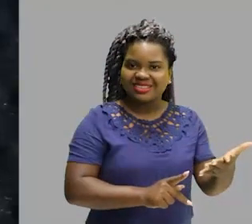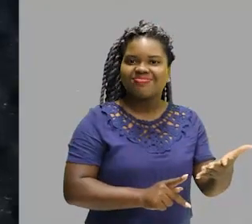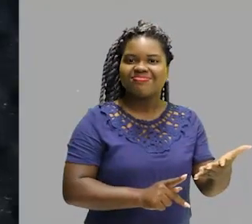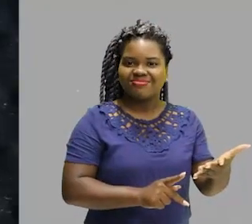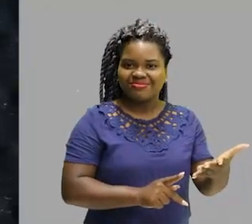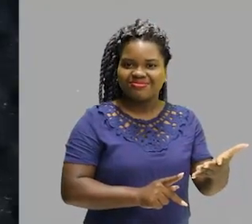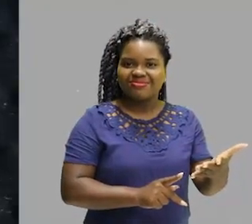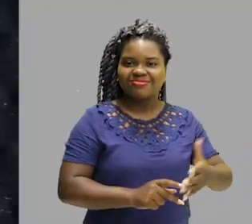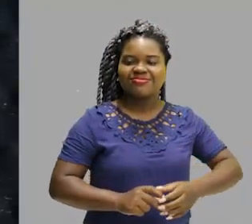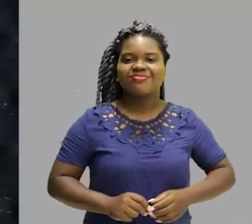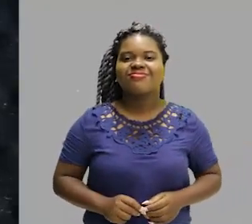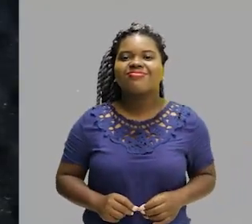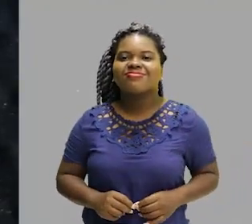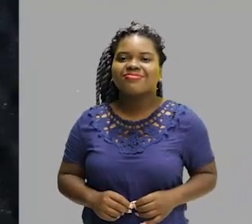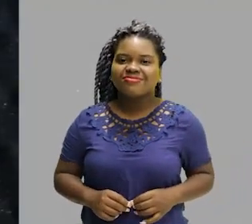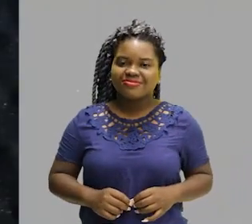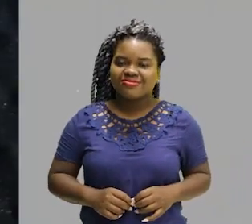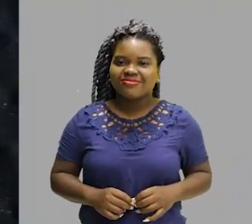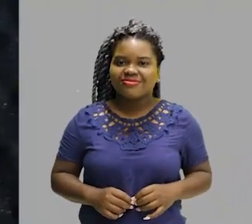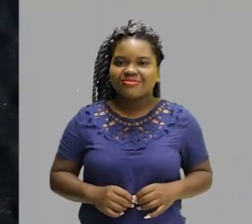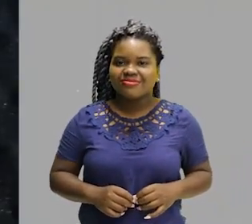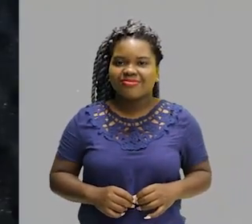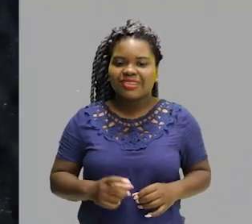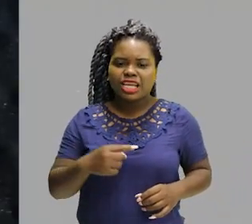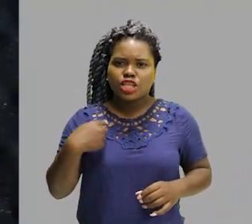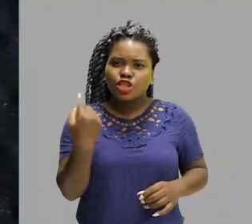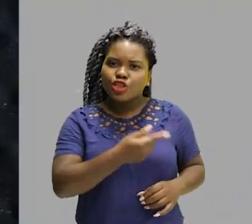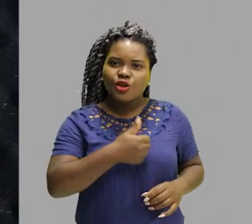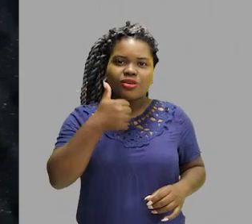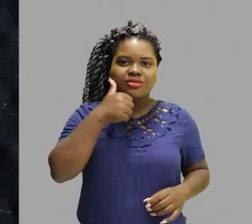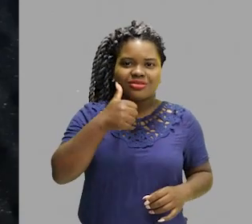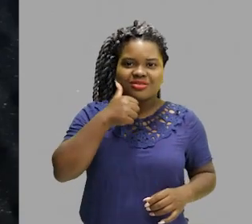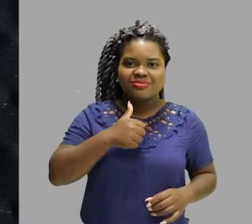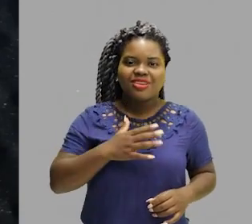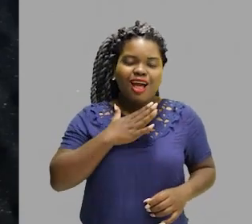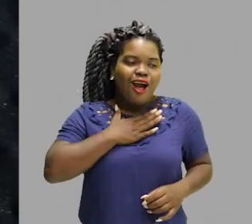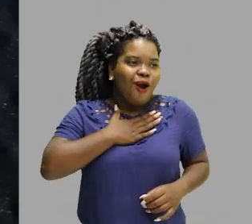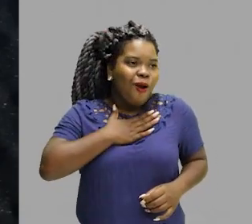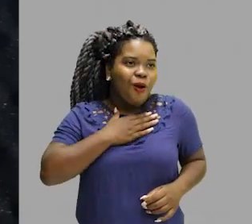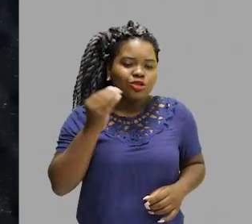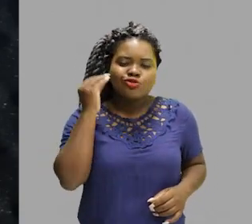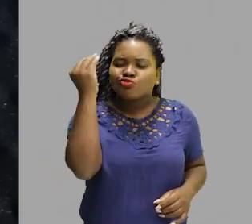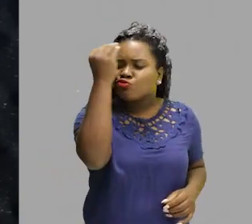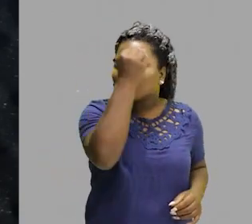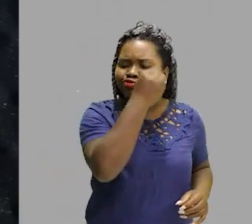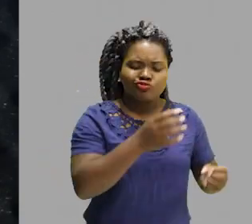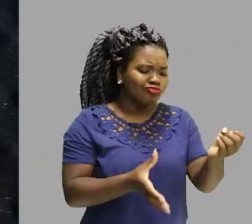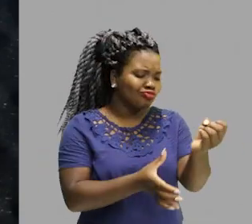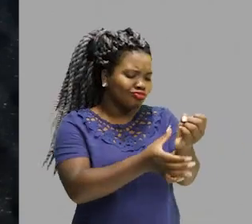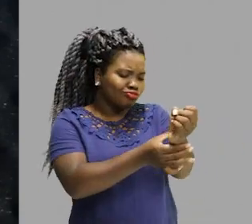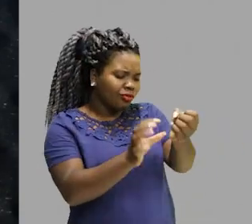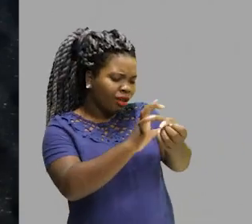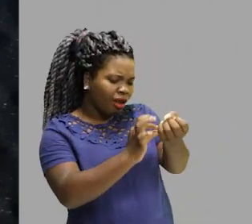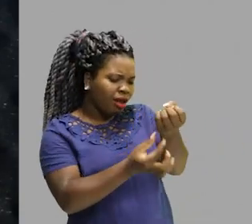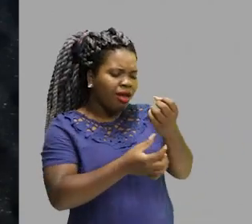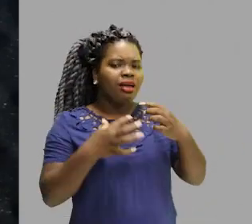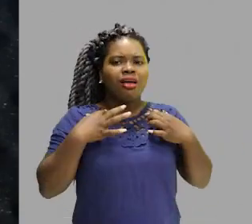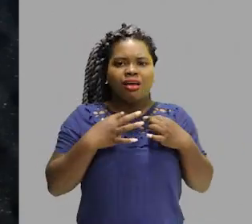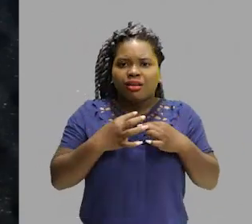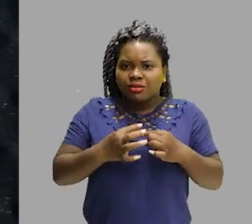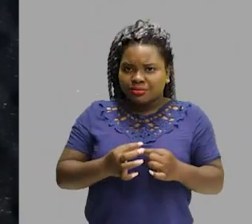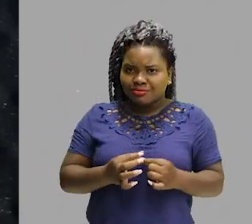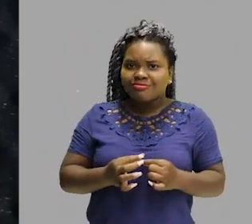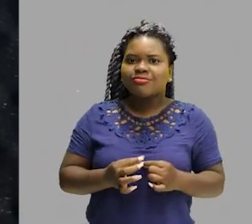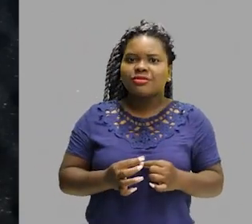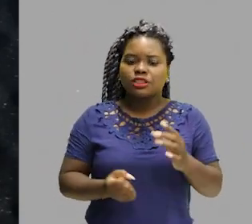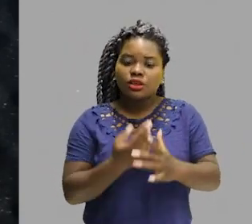o artífice. Nós mulheres gostamos de nos enfeitar, né? Usamos acessórios. Esses acessórios são feitos por